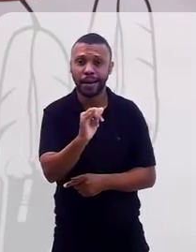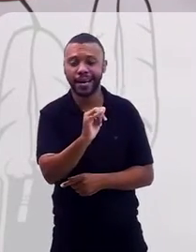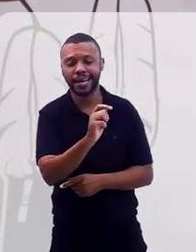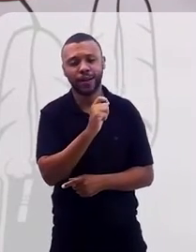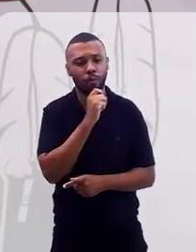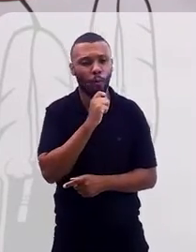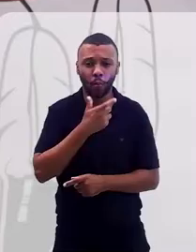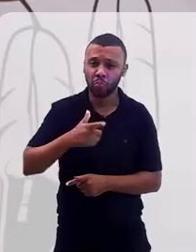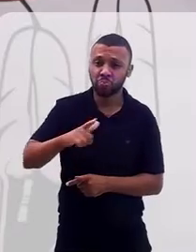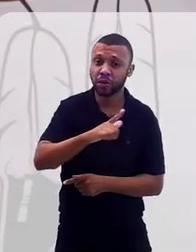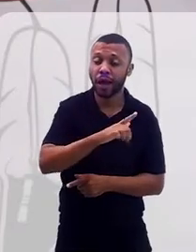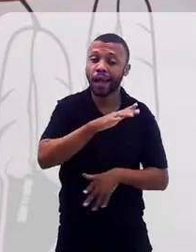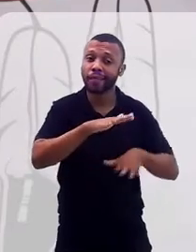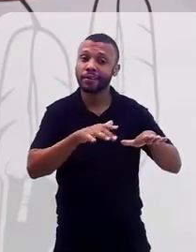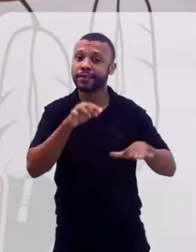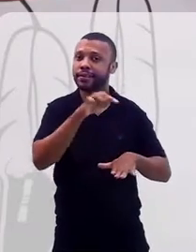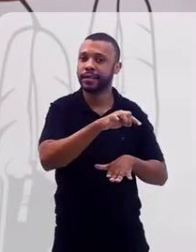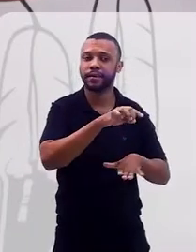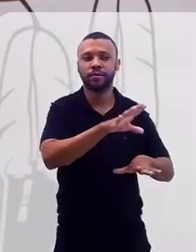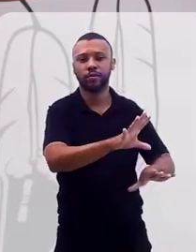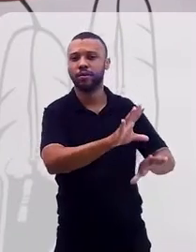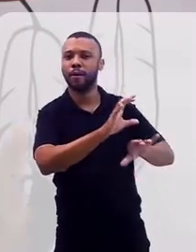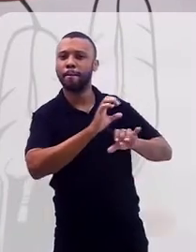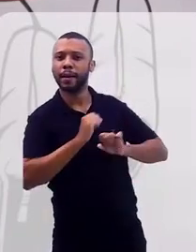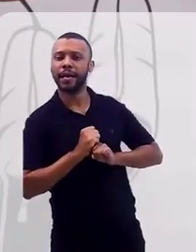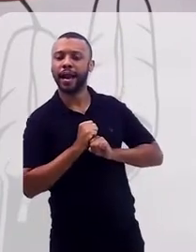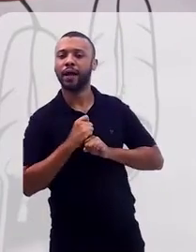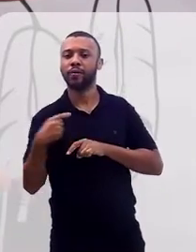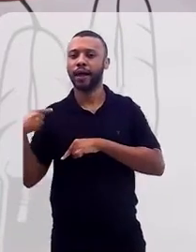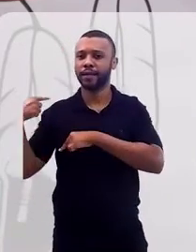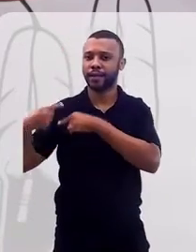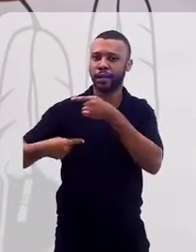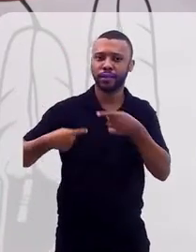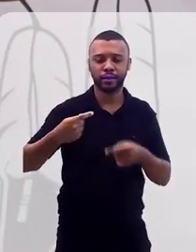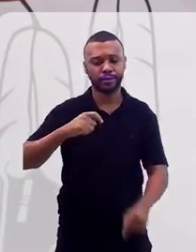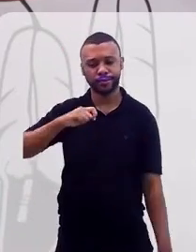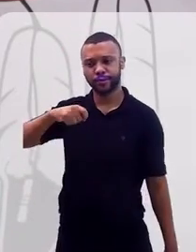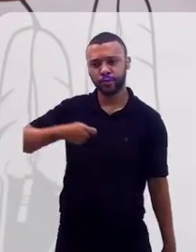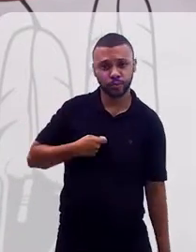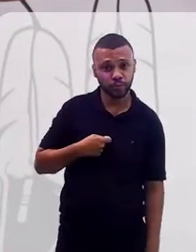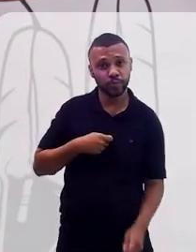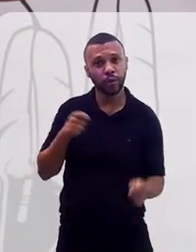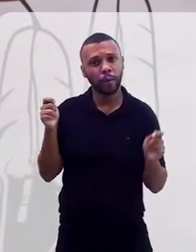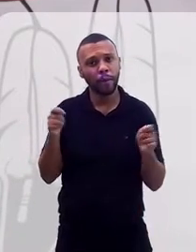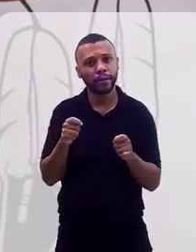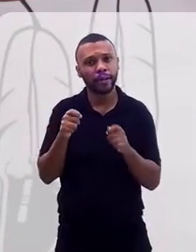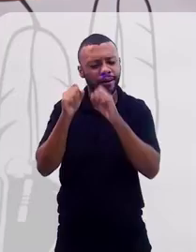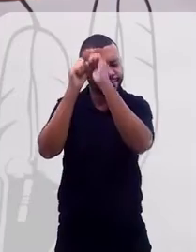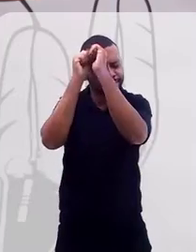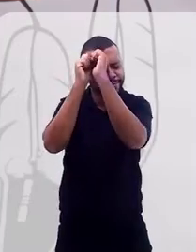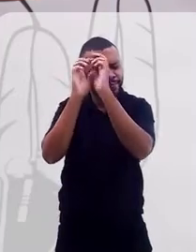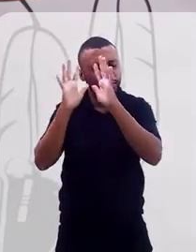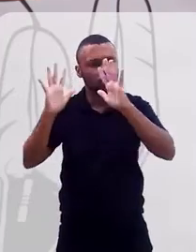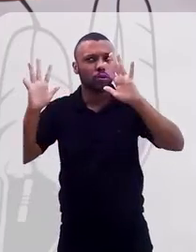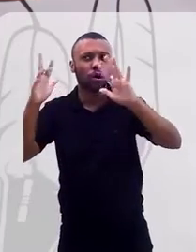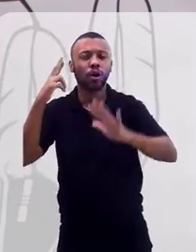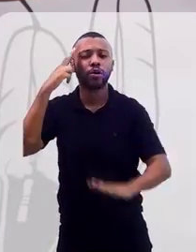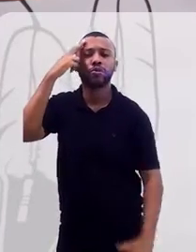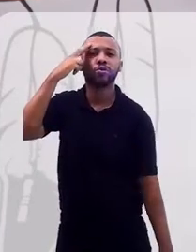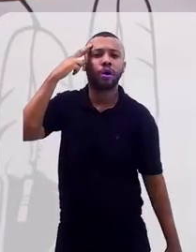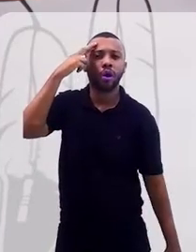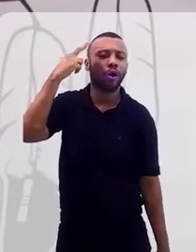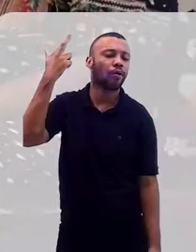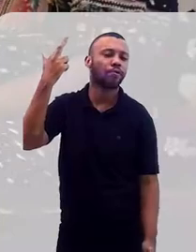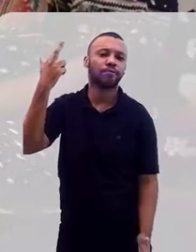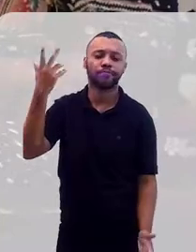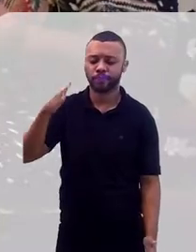através dele eu devo ter recebido do lado do meu pai e da minha mãe a condição de poder ver através dos